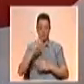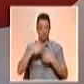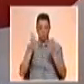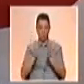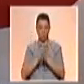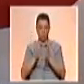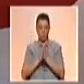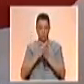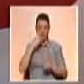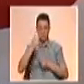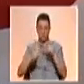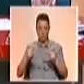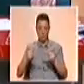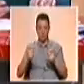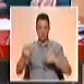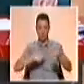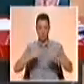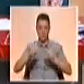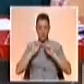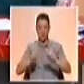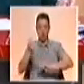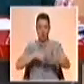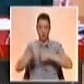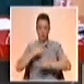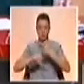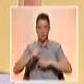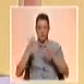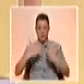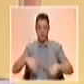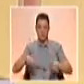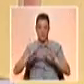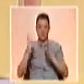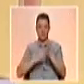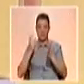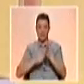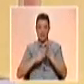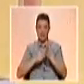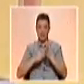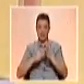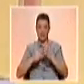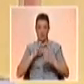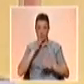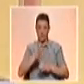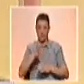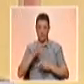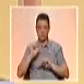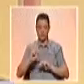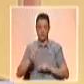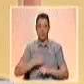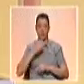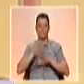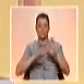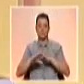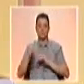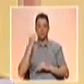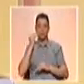Os estabelecimentos fazem muito isso. Os estabelecimentos comerciais fazem muito isso. Não sei se fazem mal, mas fazem muito isso, que é a necessidade de lavar o passeio ali em frente. Qual seria a melhor maneira de o fazer? Ninguém